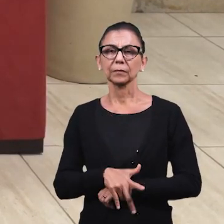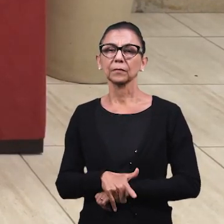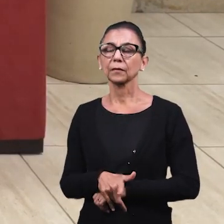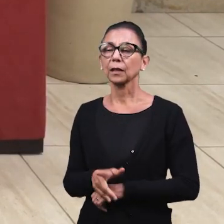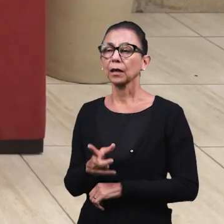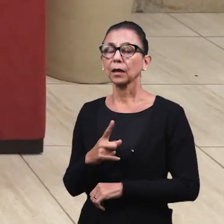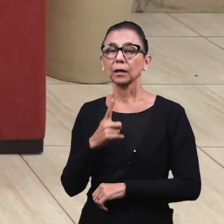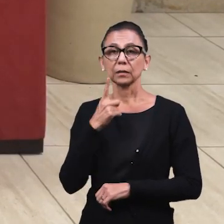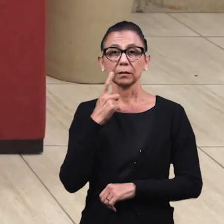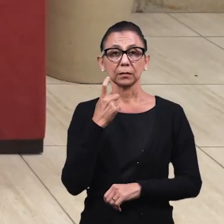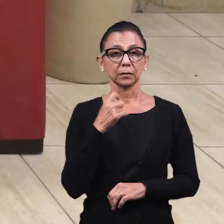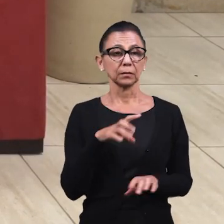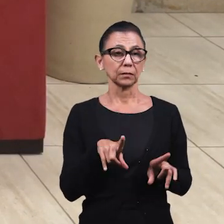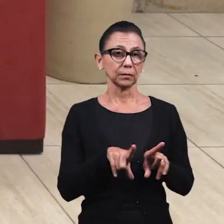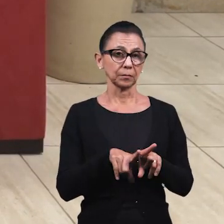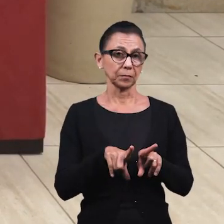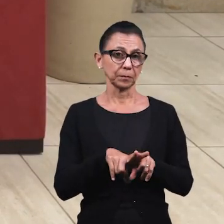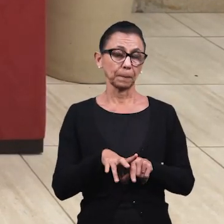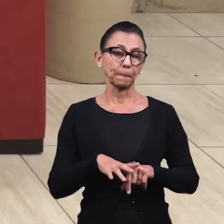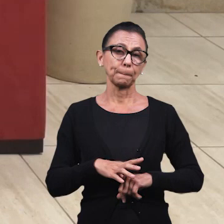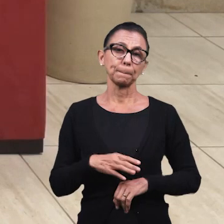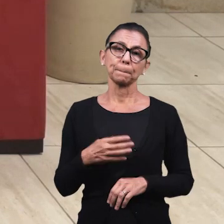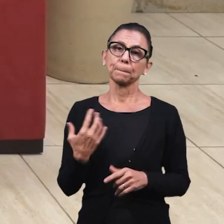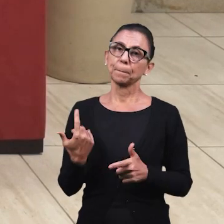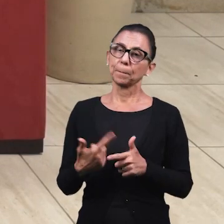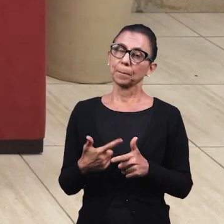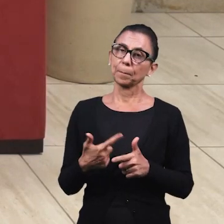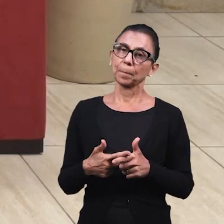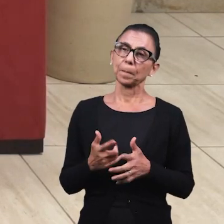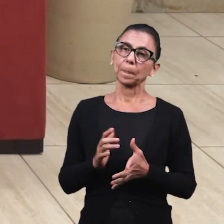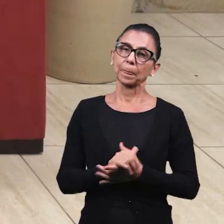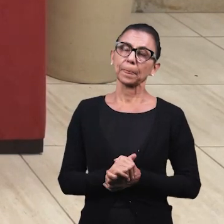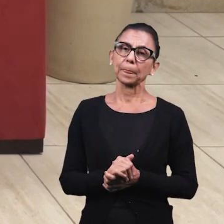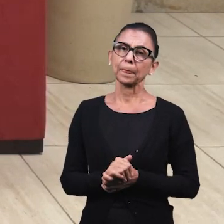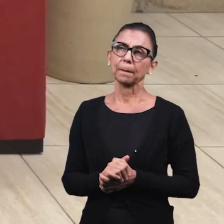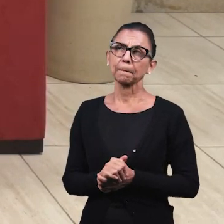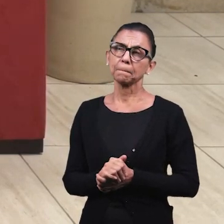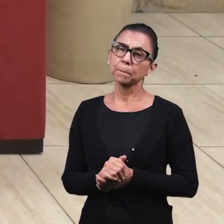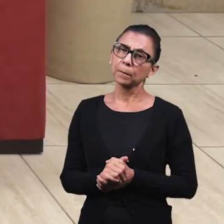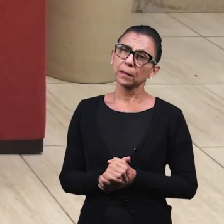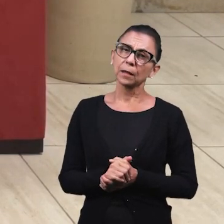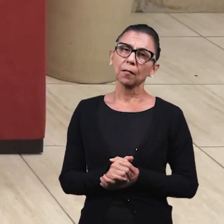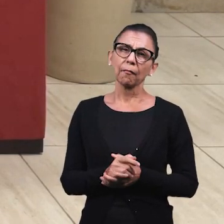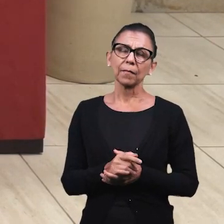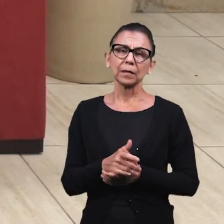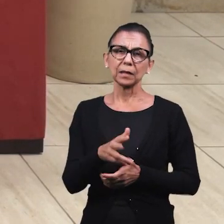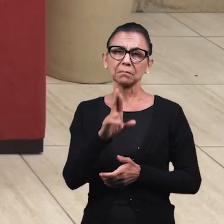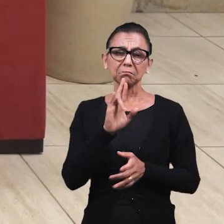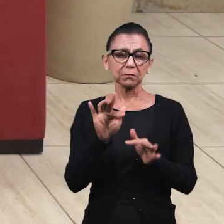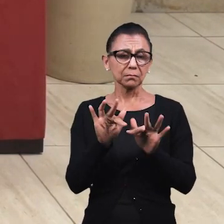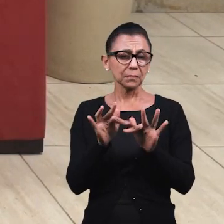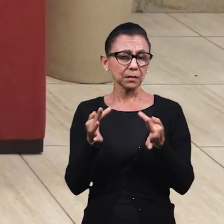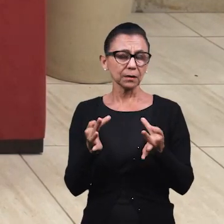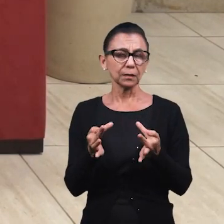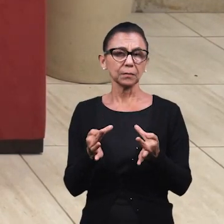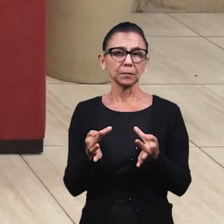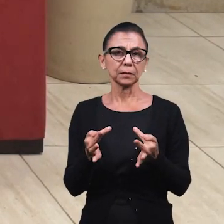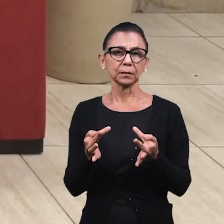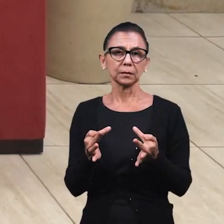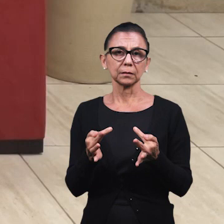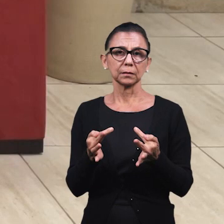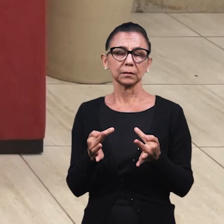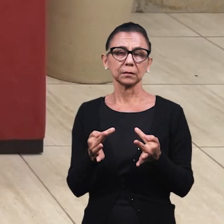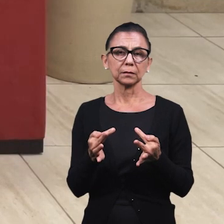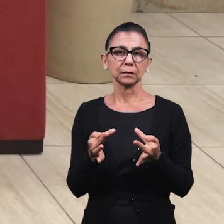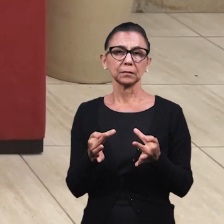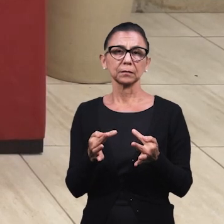sabe o que nos chama a atenção? Sempre. Porque nós vemos que, por mais simples que pareçam as respostas, o mesmo Espírito